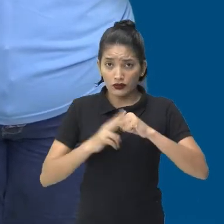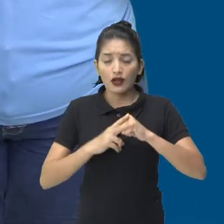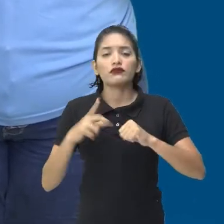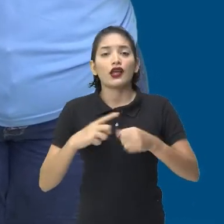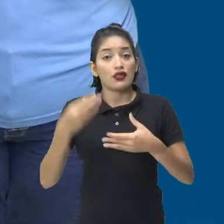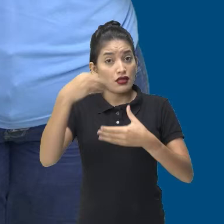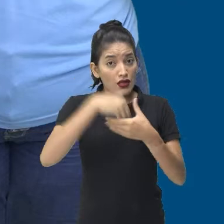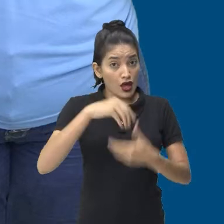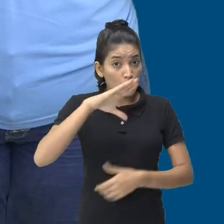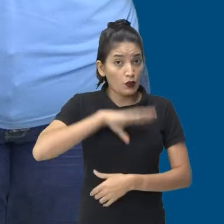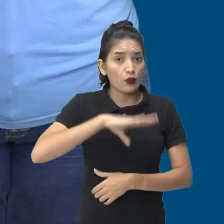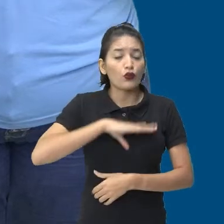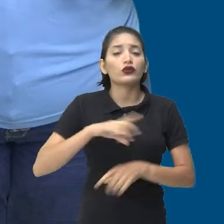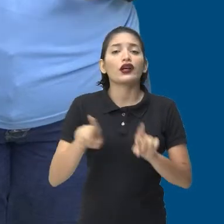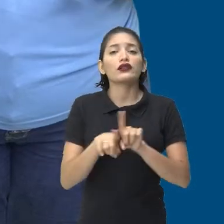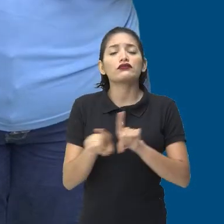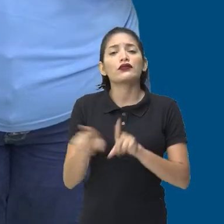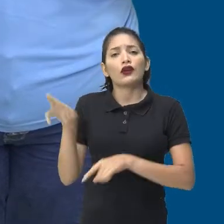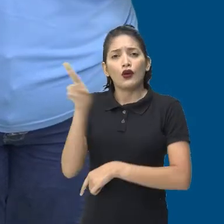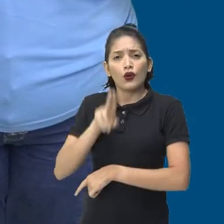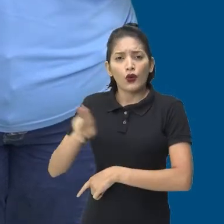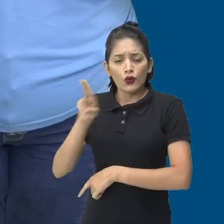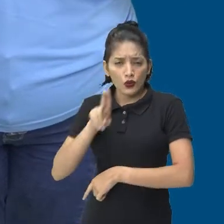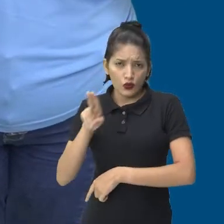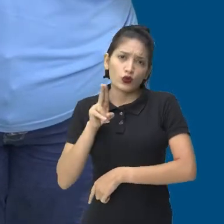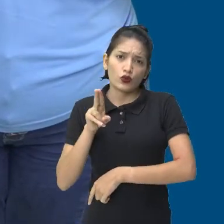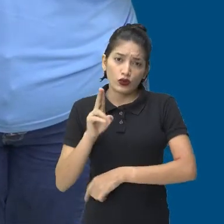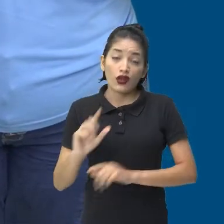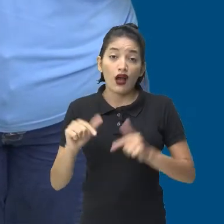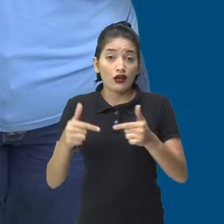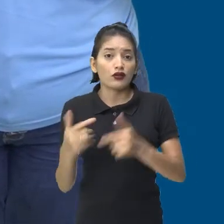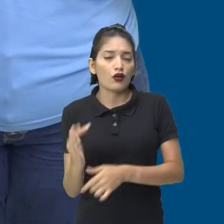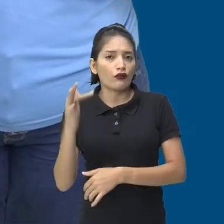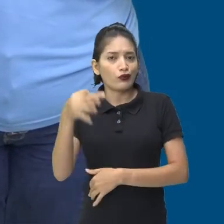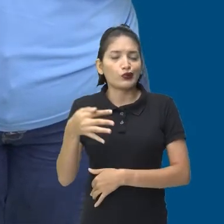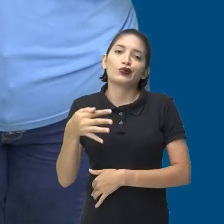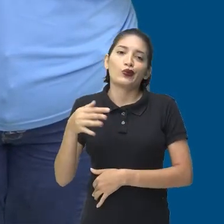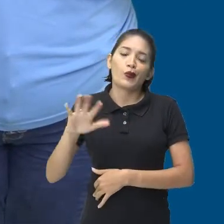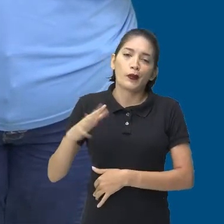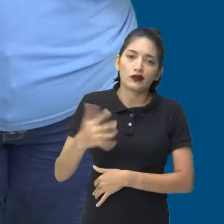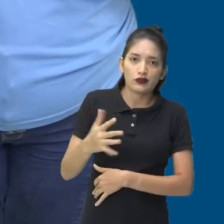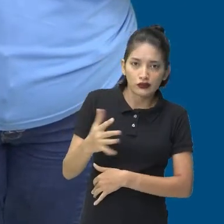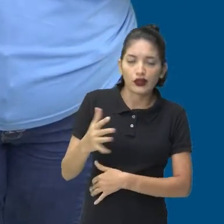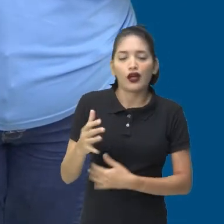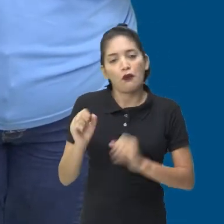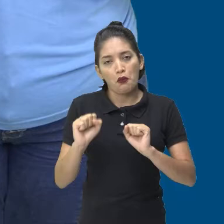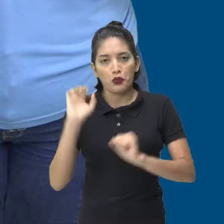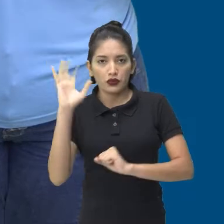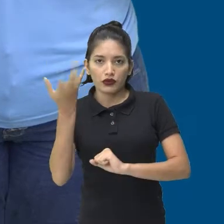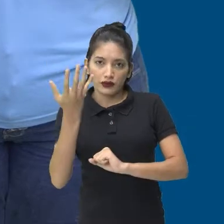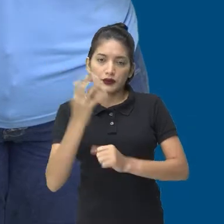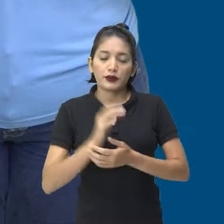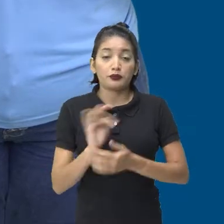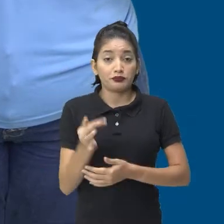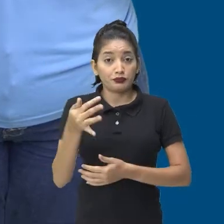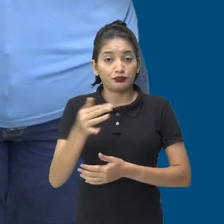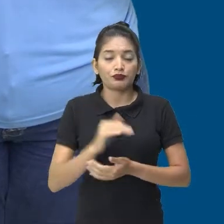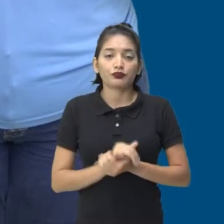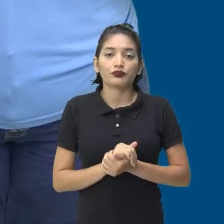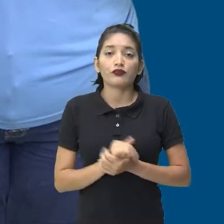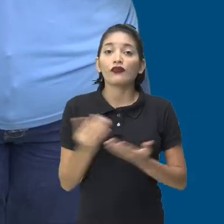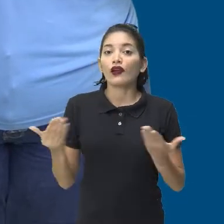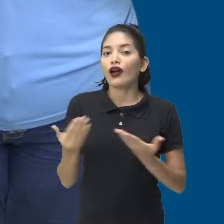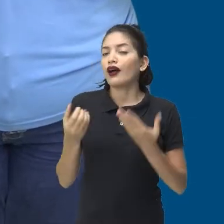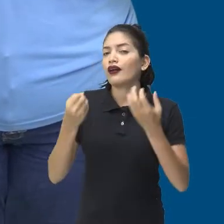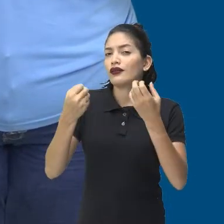língua portuguesa, também utilizamos para falar sobre ações futuras, probabilidades, previsões, tá bom? E agora